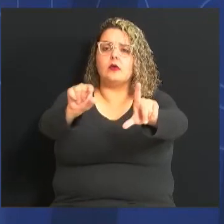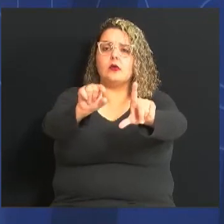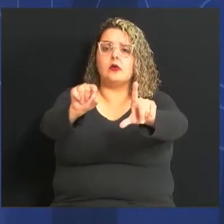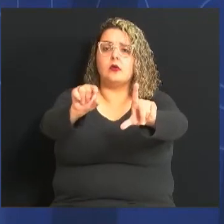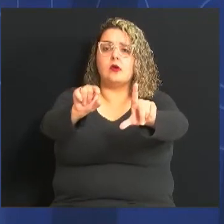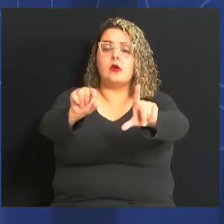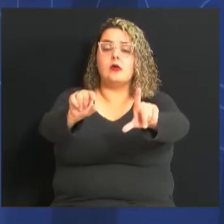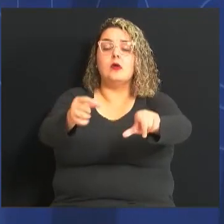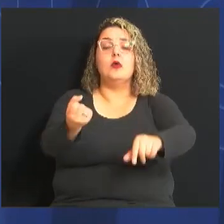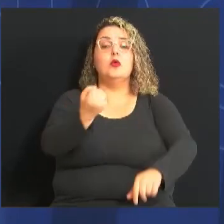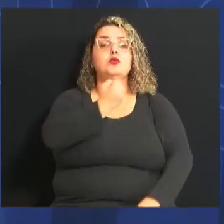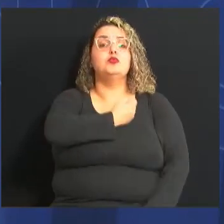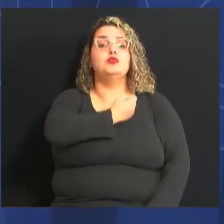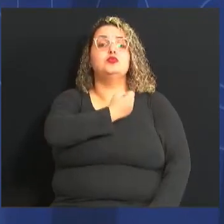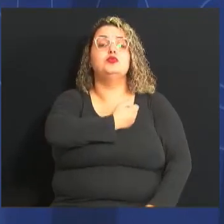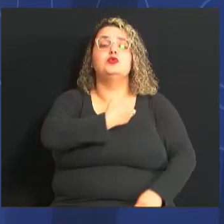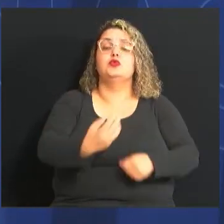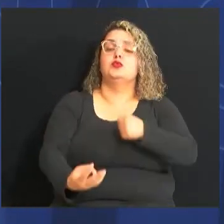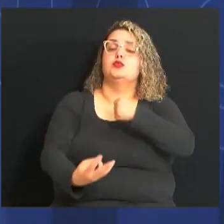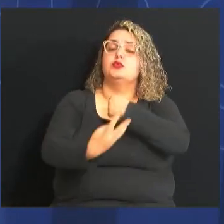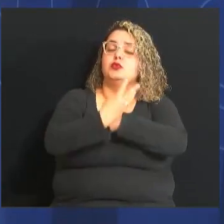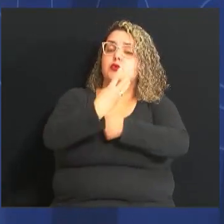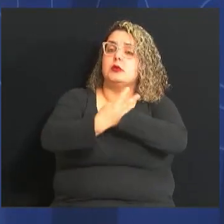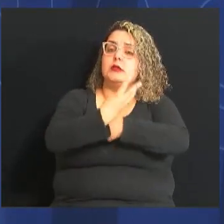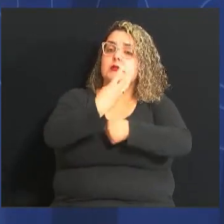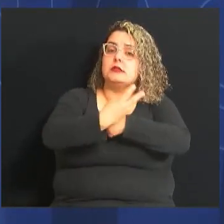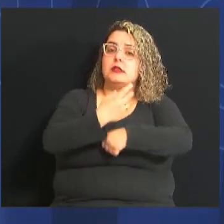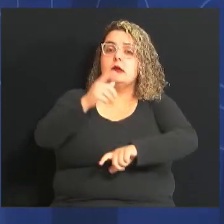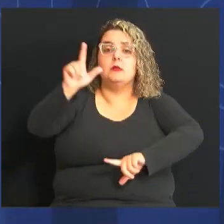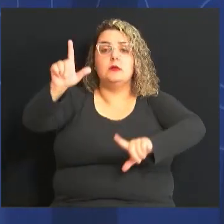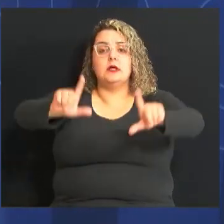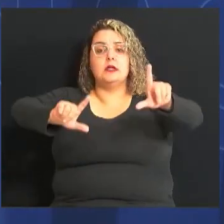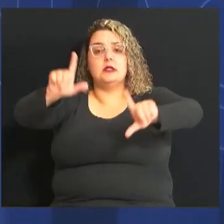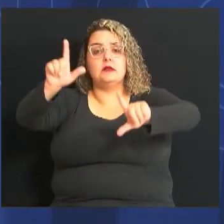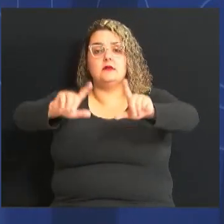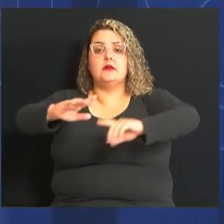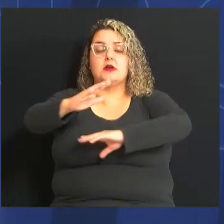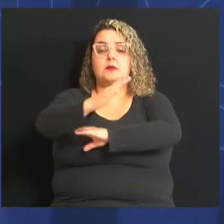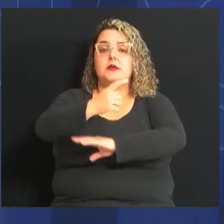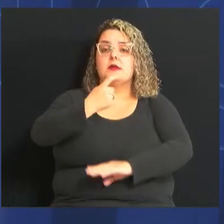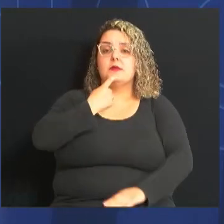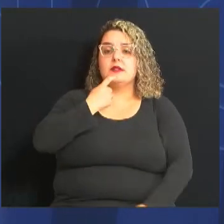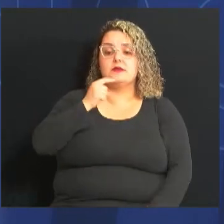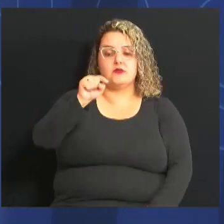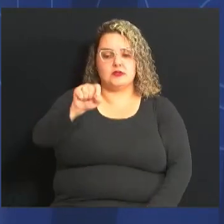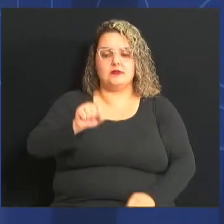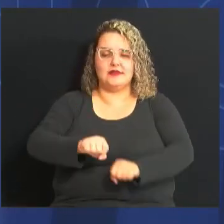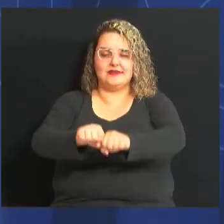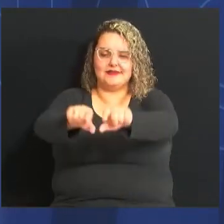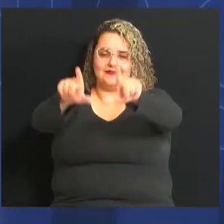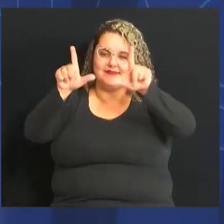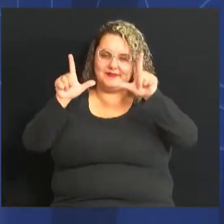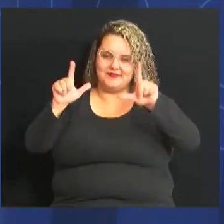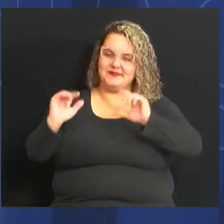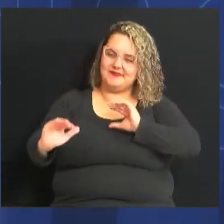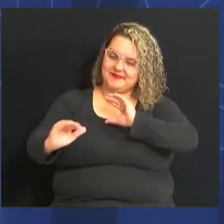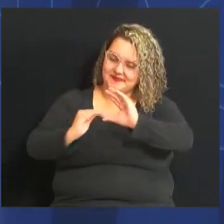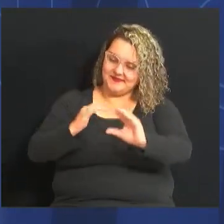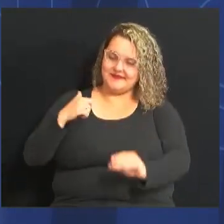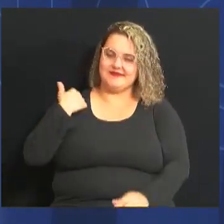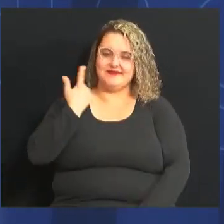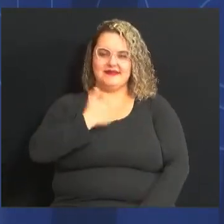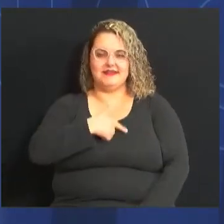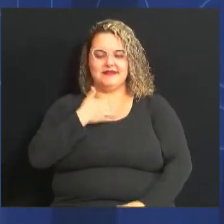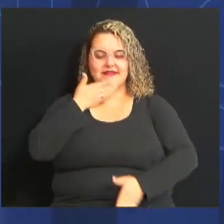porque aí já vai aparecer na tela do seu celular uma mensagem, o WhatsApp da TV Câmara Campinas. Você aperta e pode enviar o